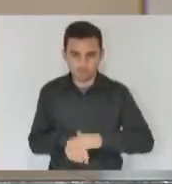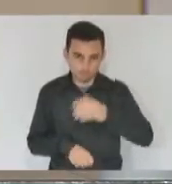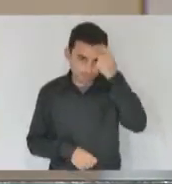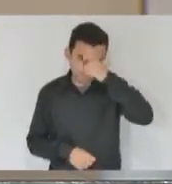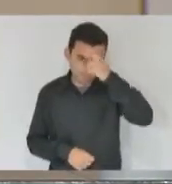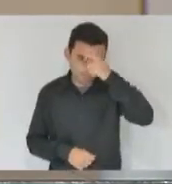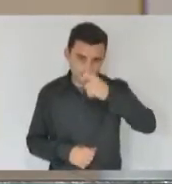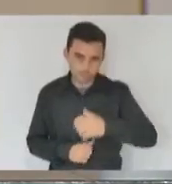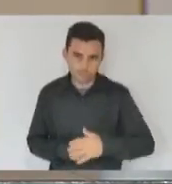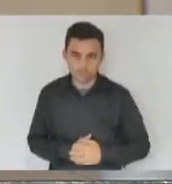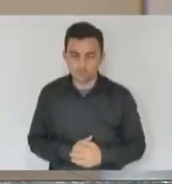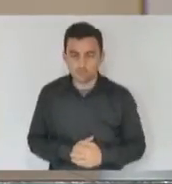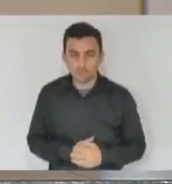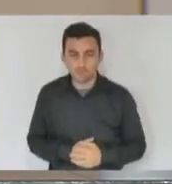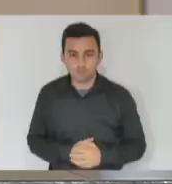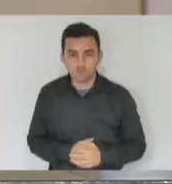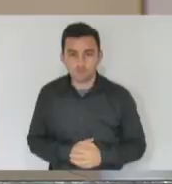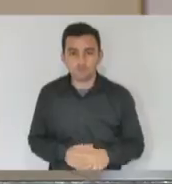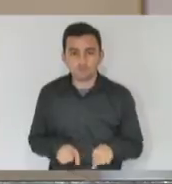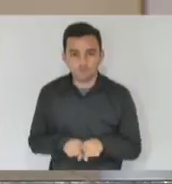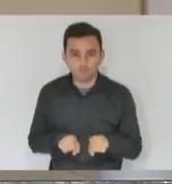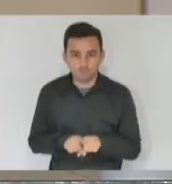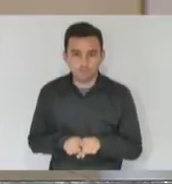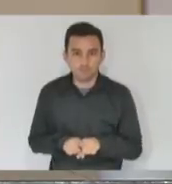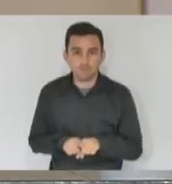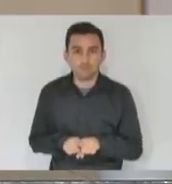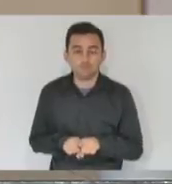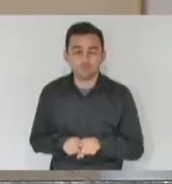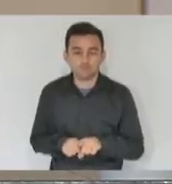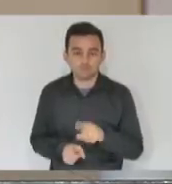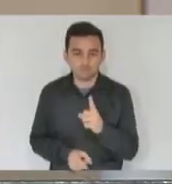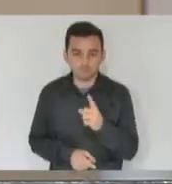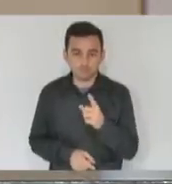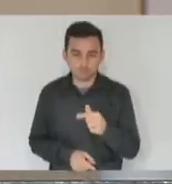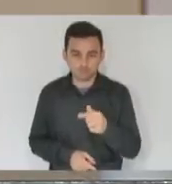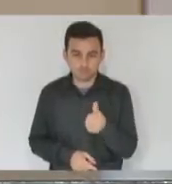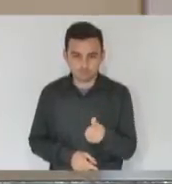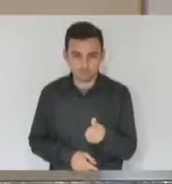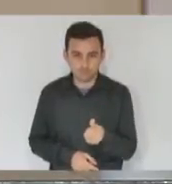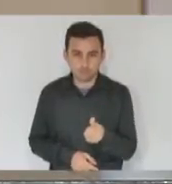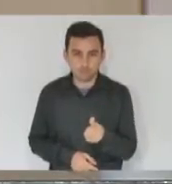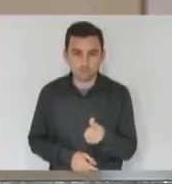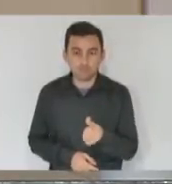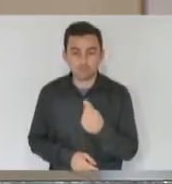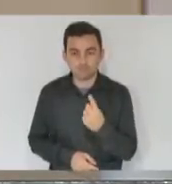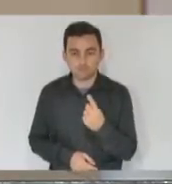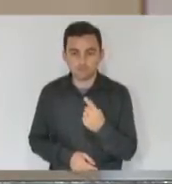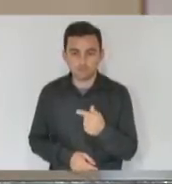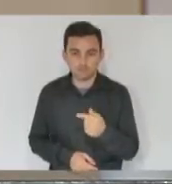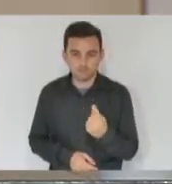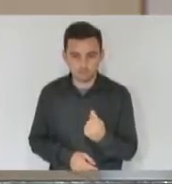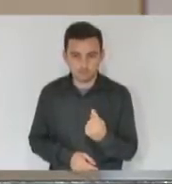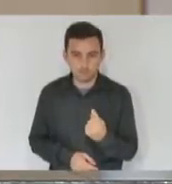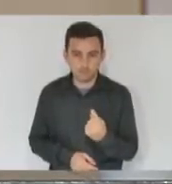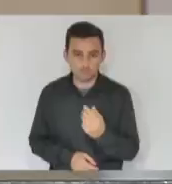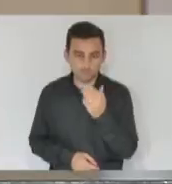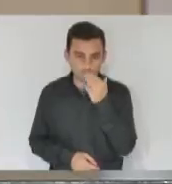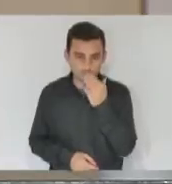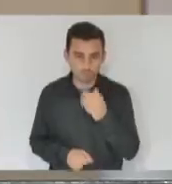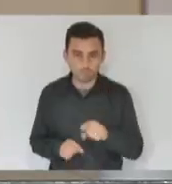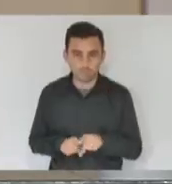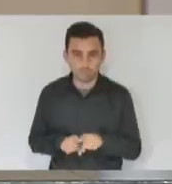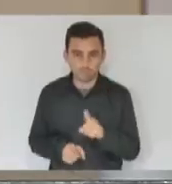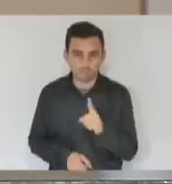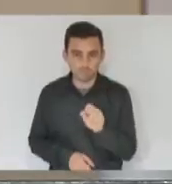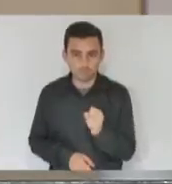Scudillac. Requerimento 176, deputado Altair Silva, 181, deputado Moacir Sopelsa, 182, deputado